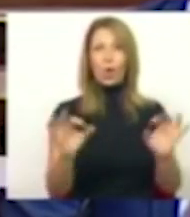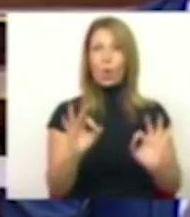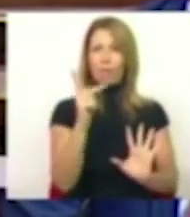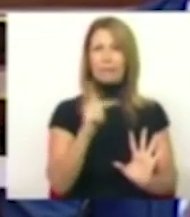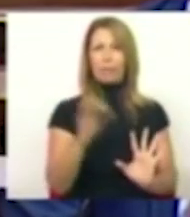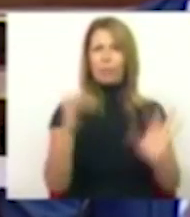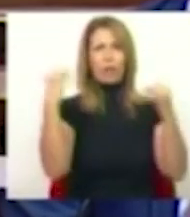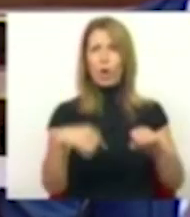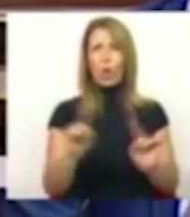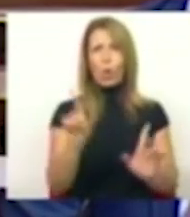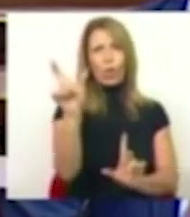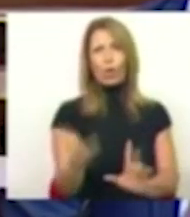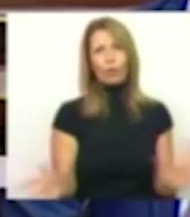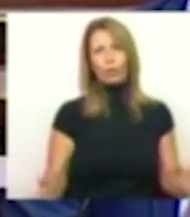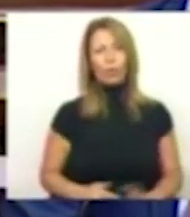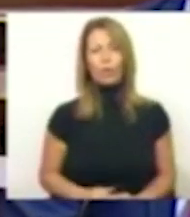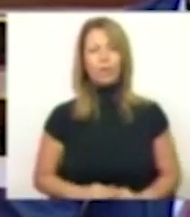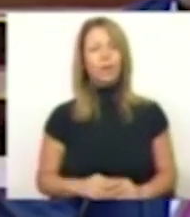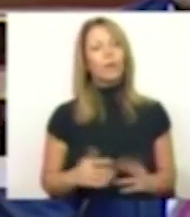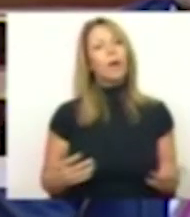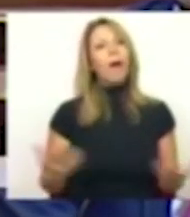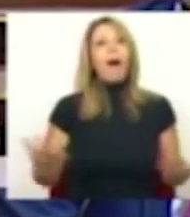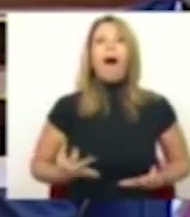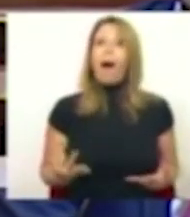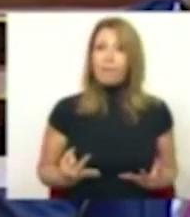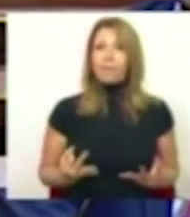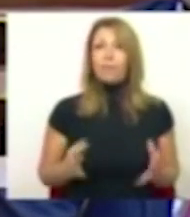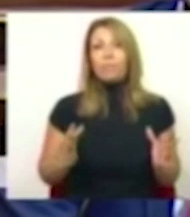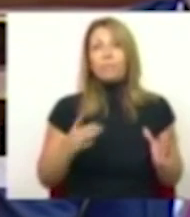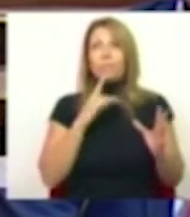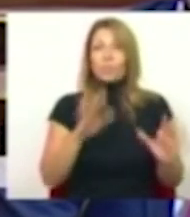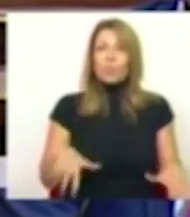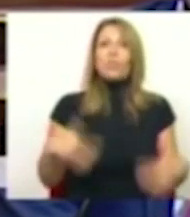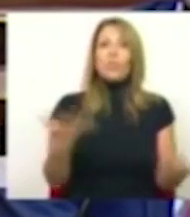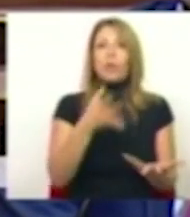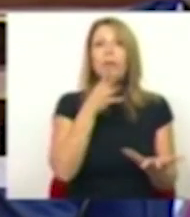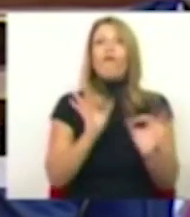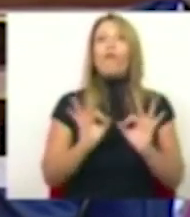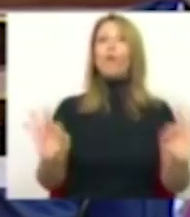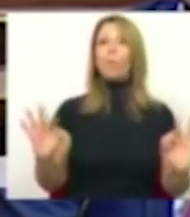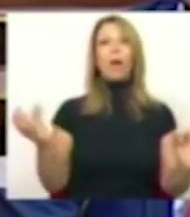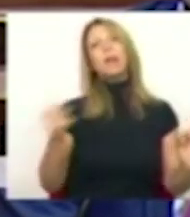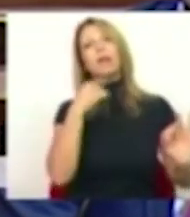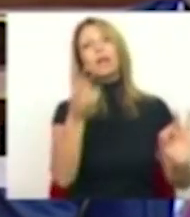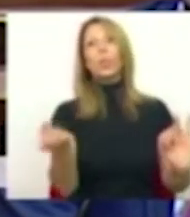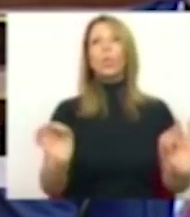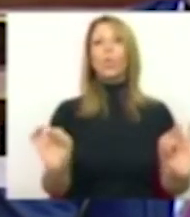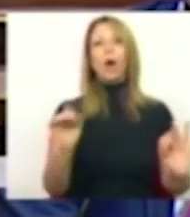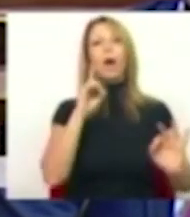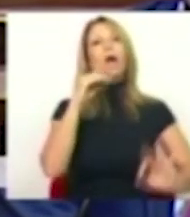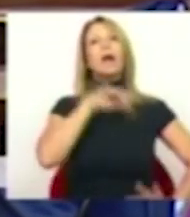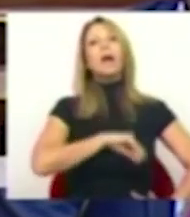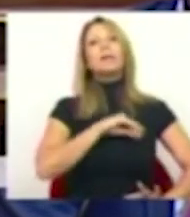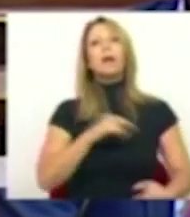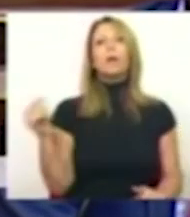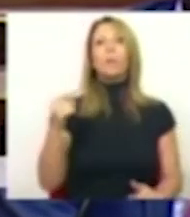É evidente que, em sentido formal, pode não existir o salário mínimo nacional da função pública. Mas todos nós